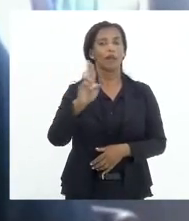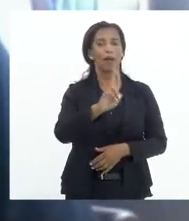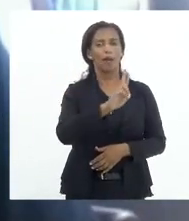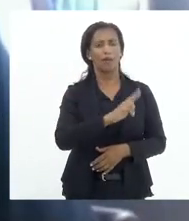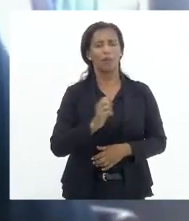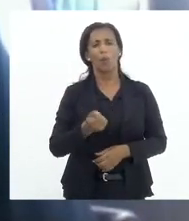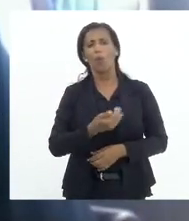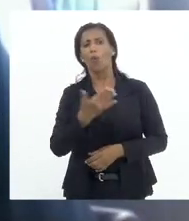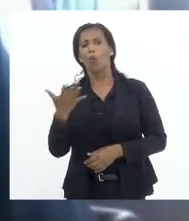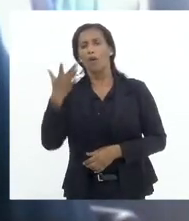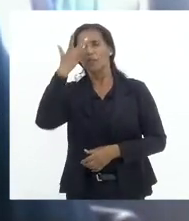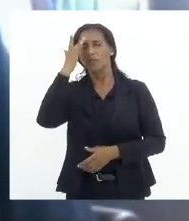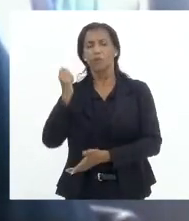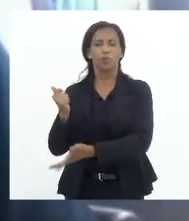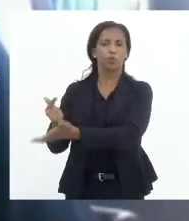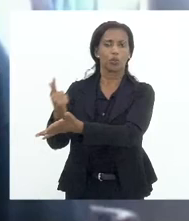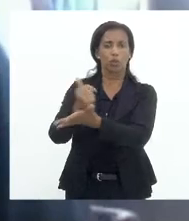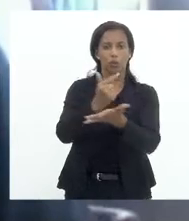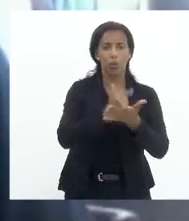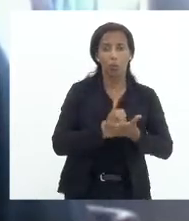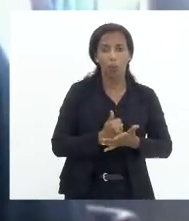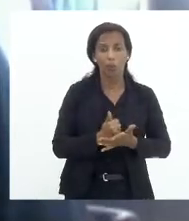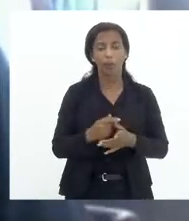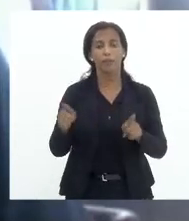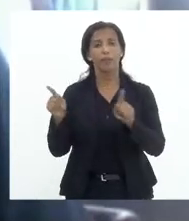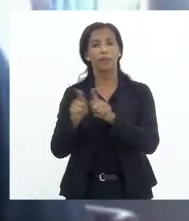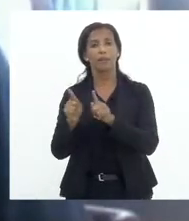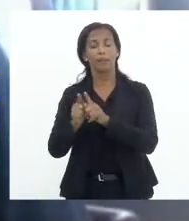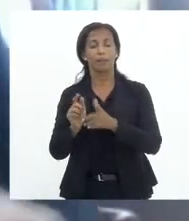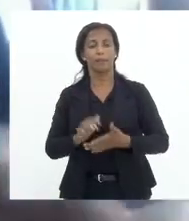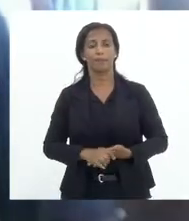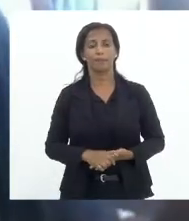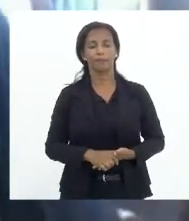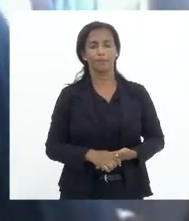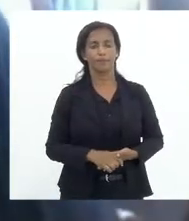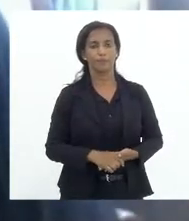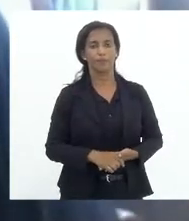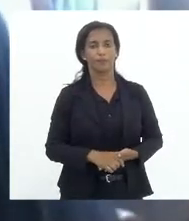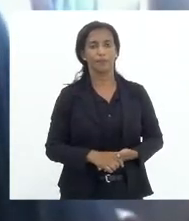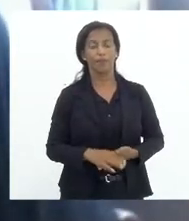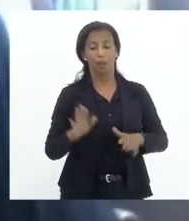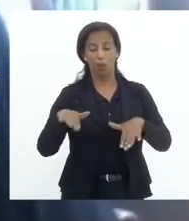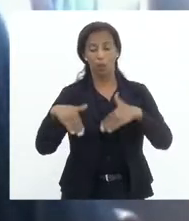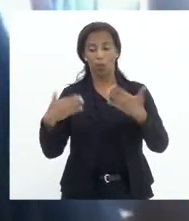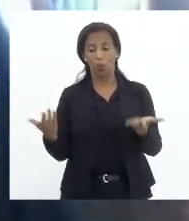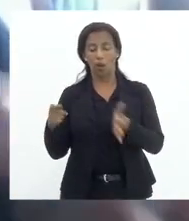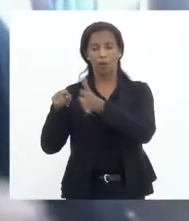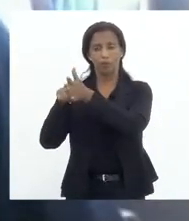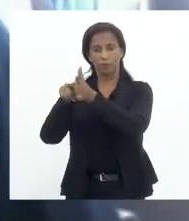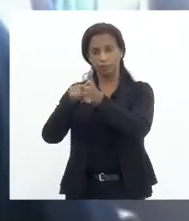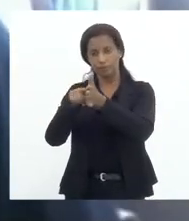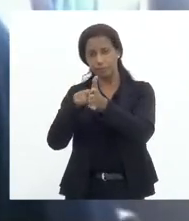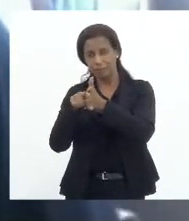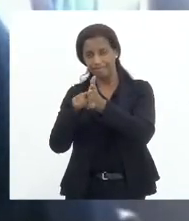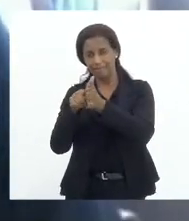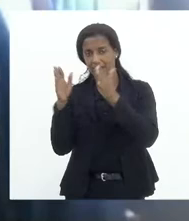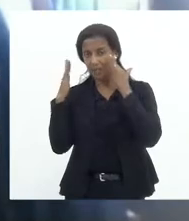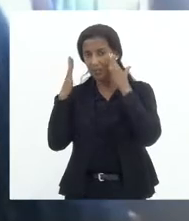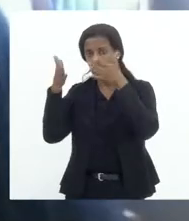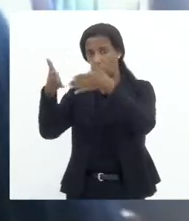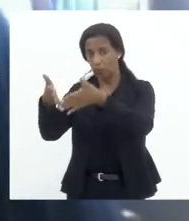Quais são os receptadores tem compra dos receptadores quando a investigação se